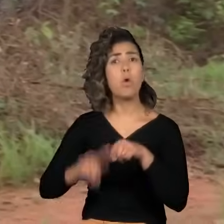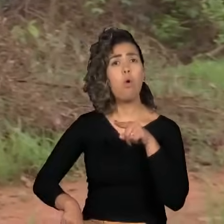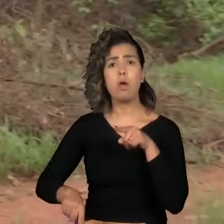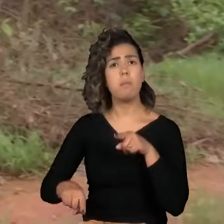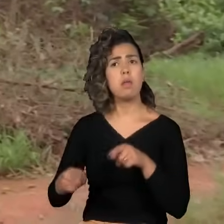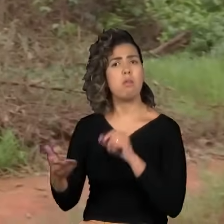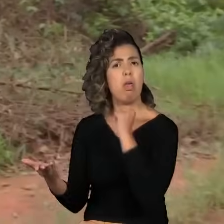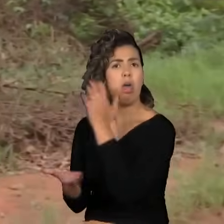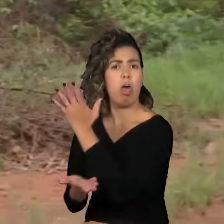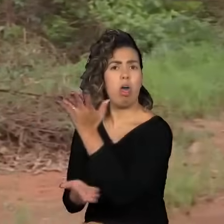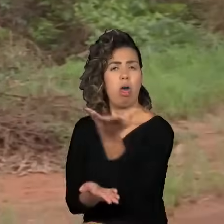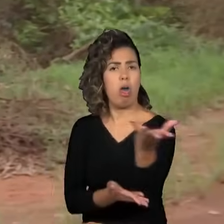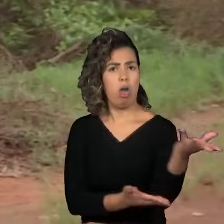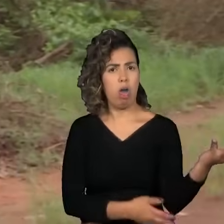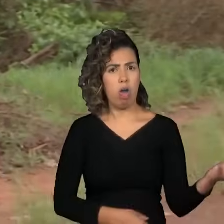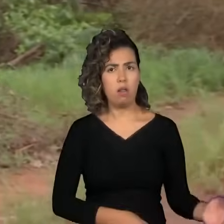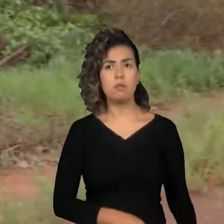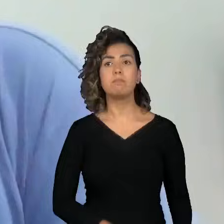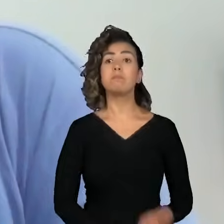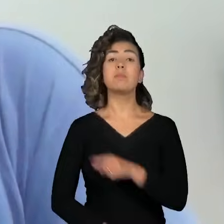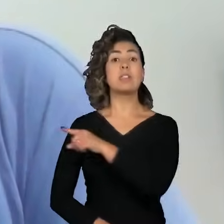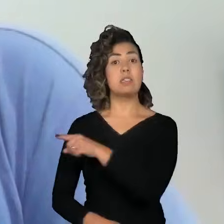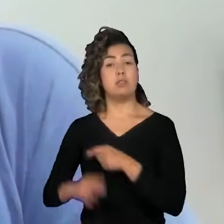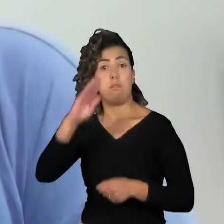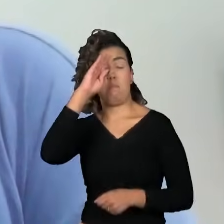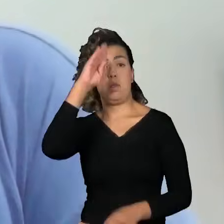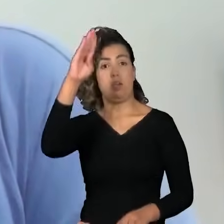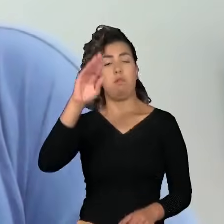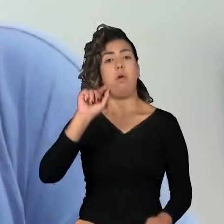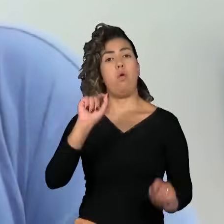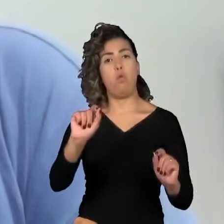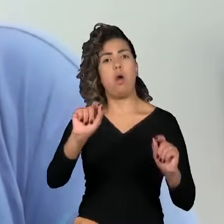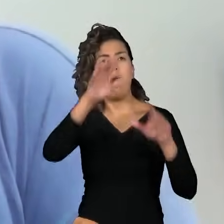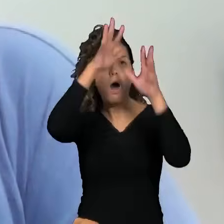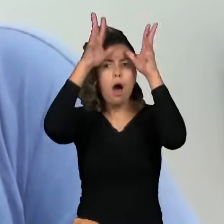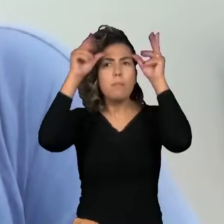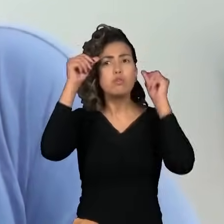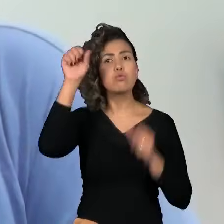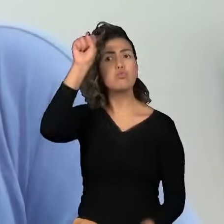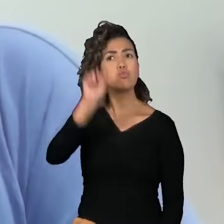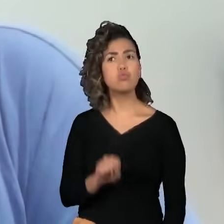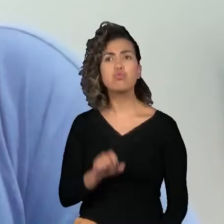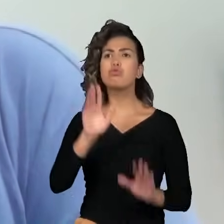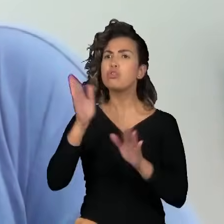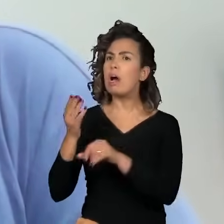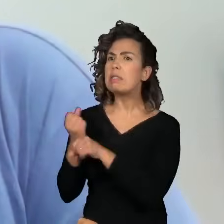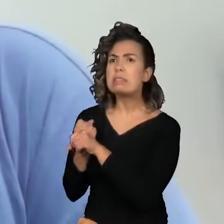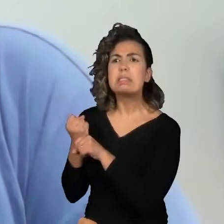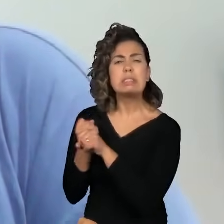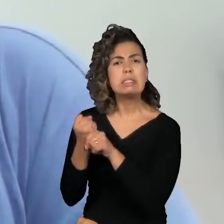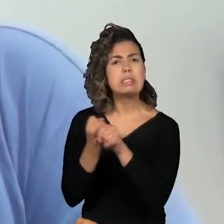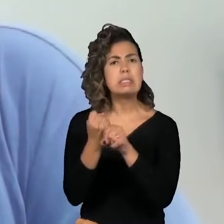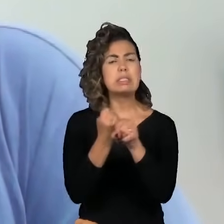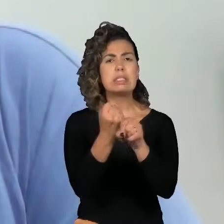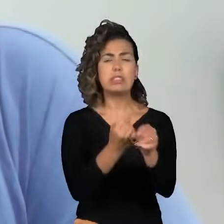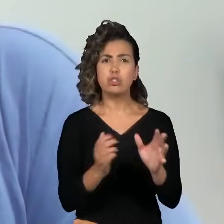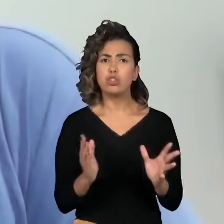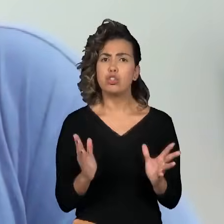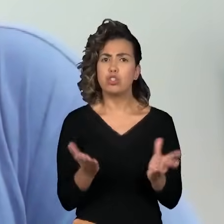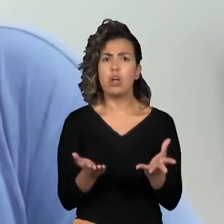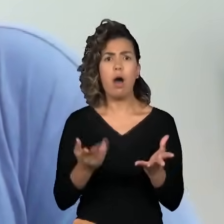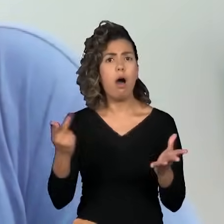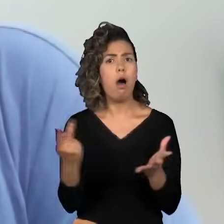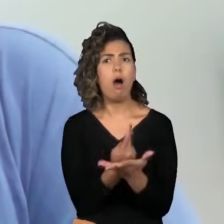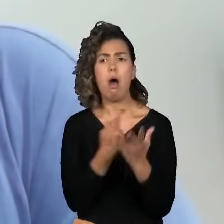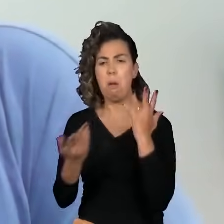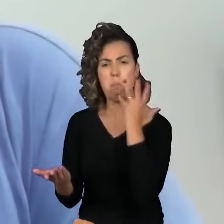desmatar. Essa região, em especial no sul do Amazonas, durante muito tempo foi poupada pelo